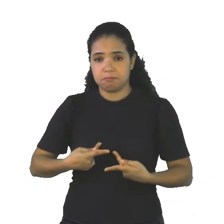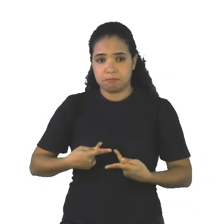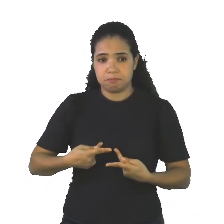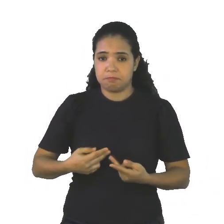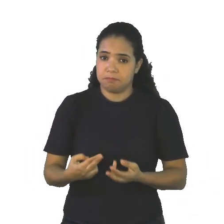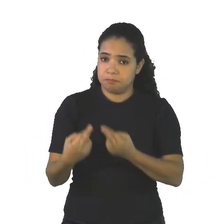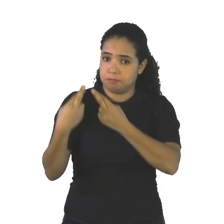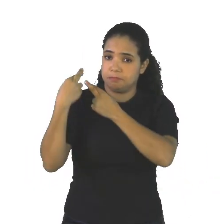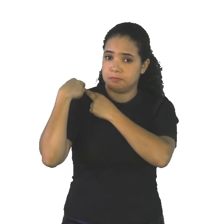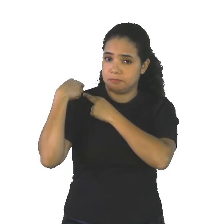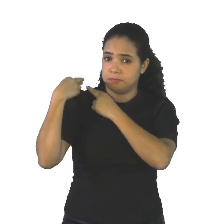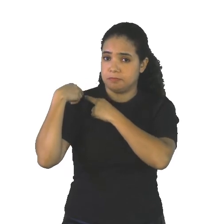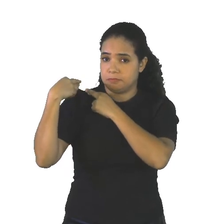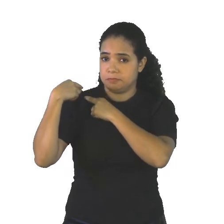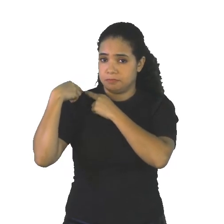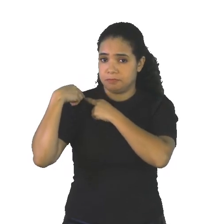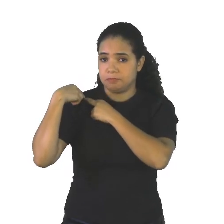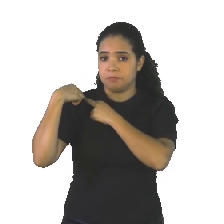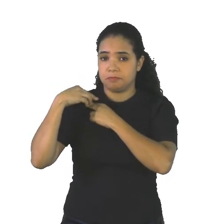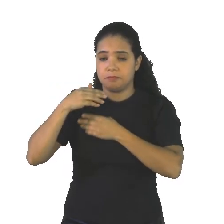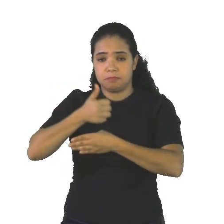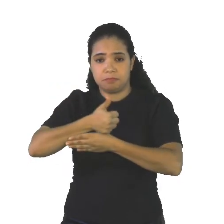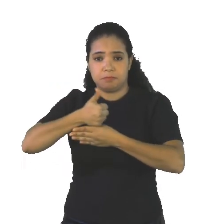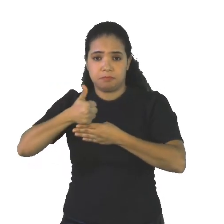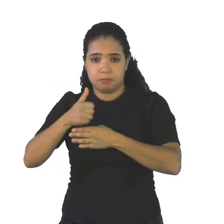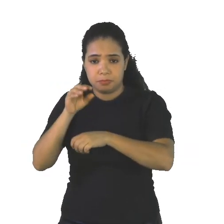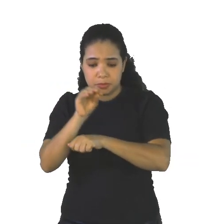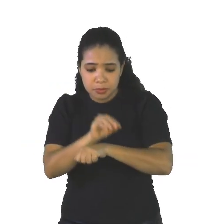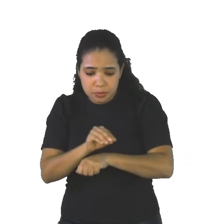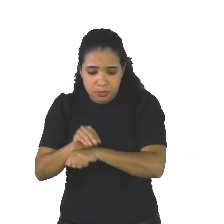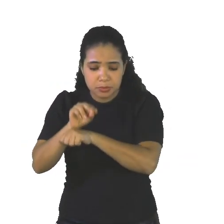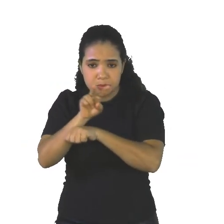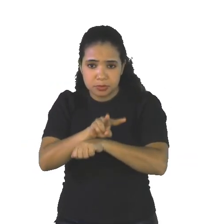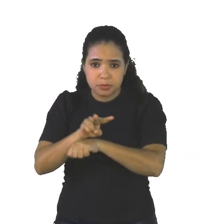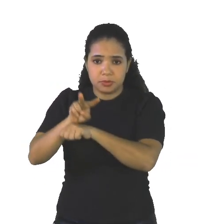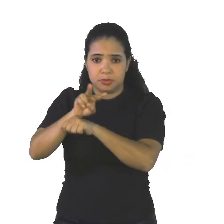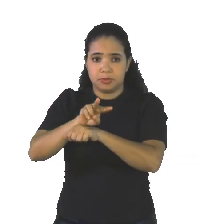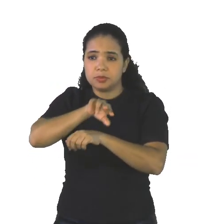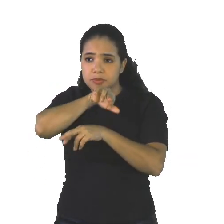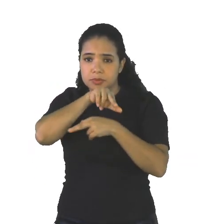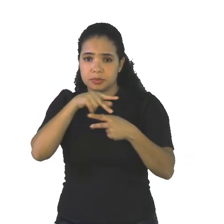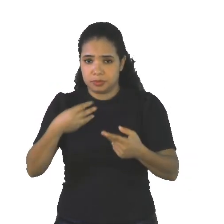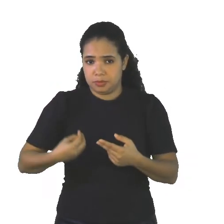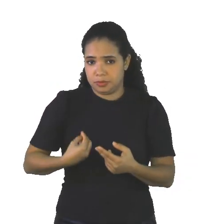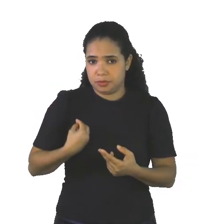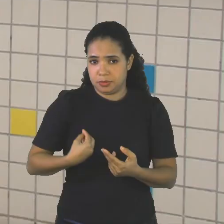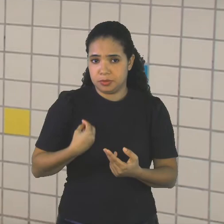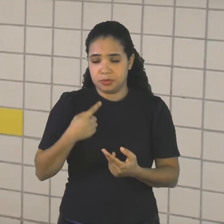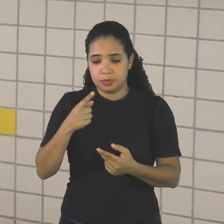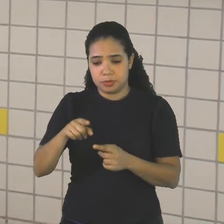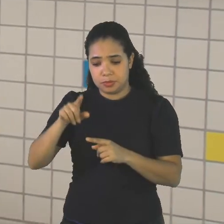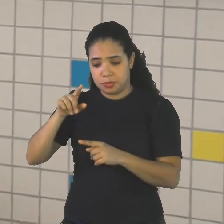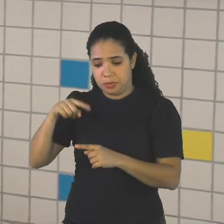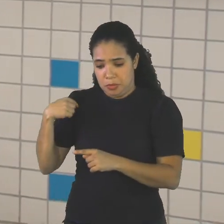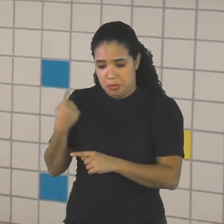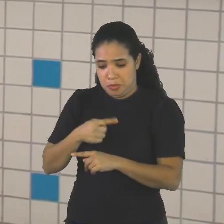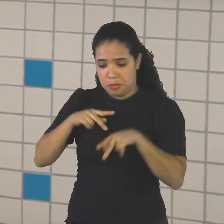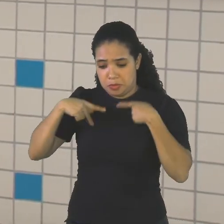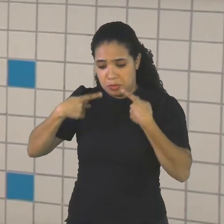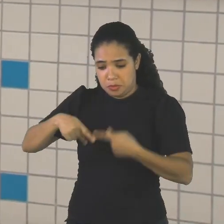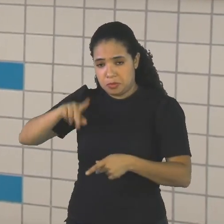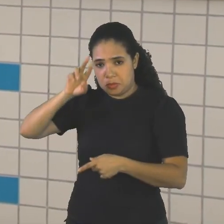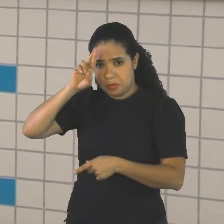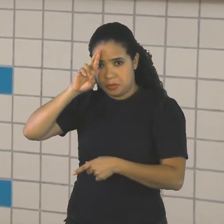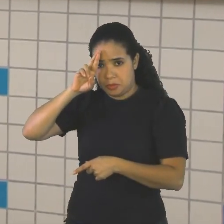de proteger outras formas de vida como espécie dominante do planeta. Nós, seres humanos,